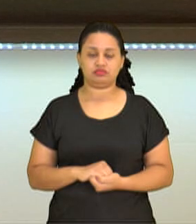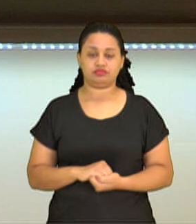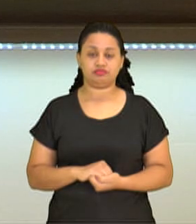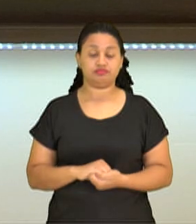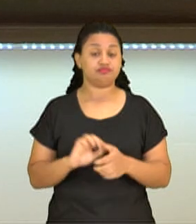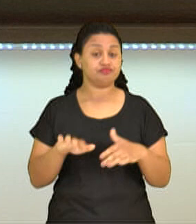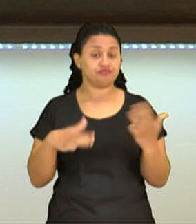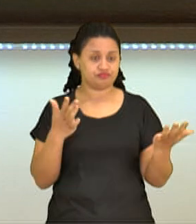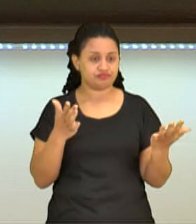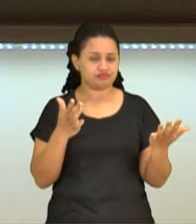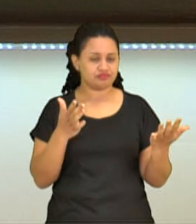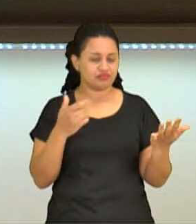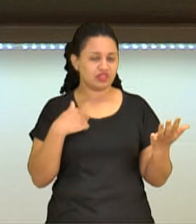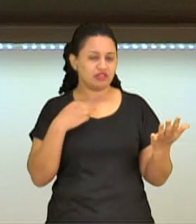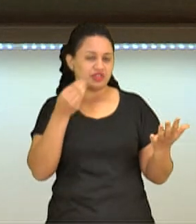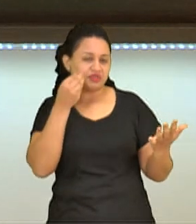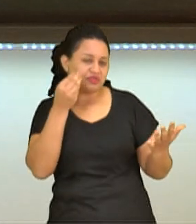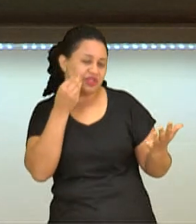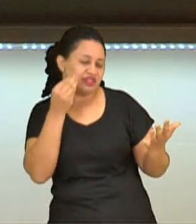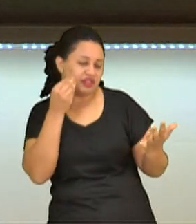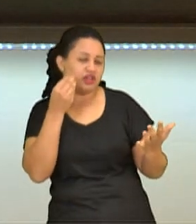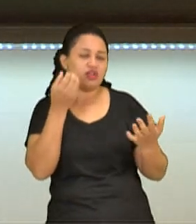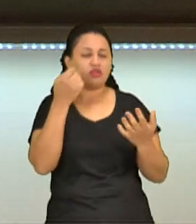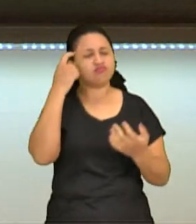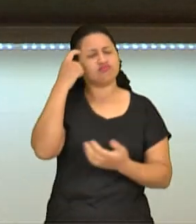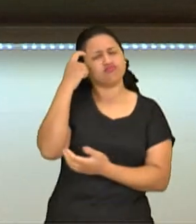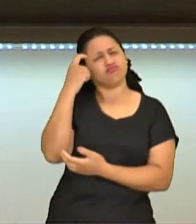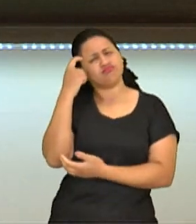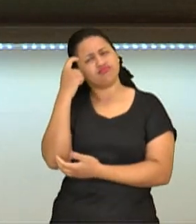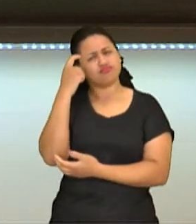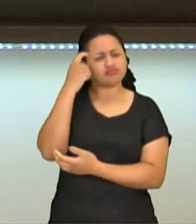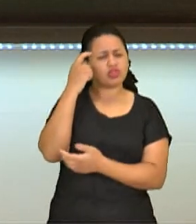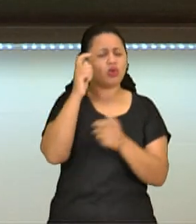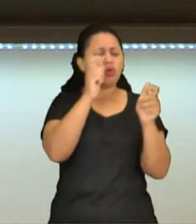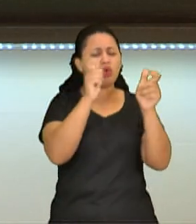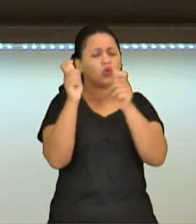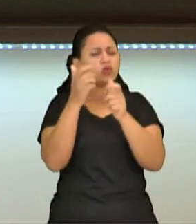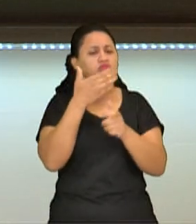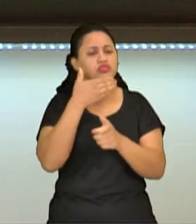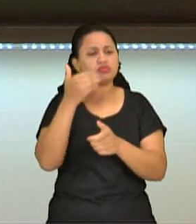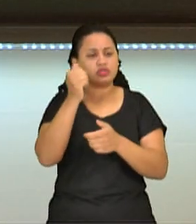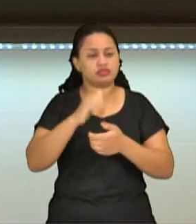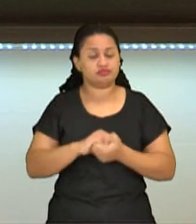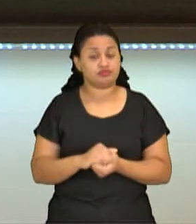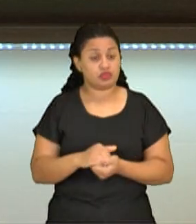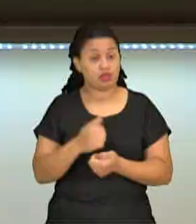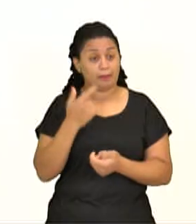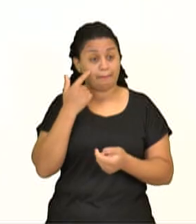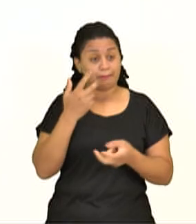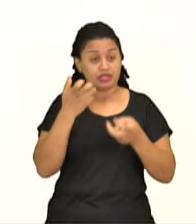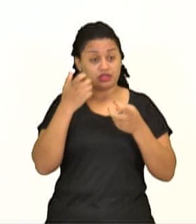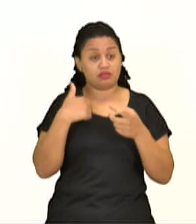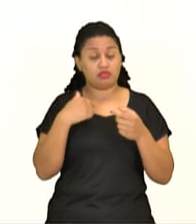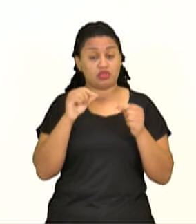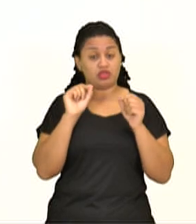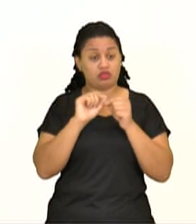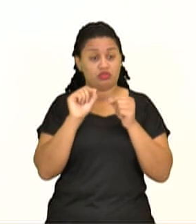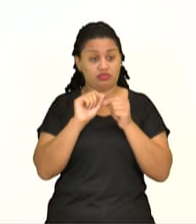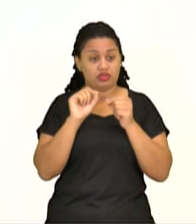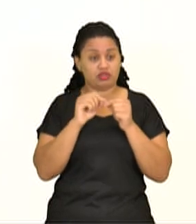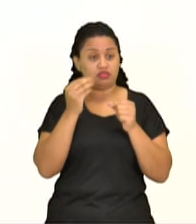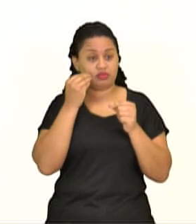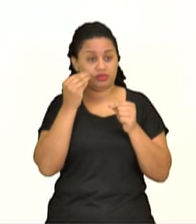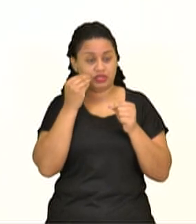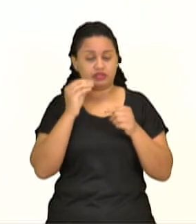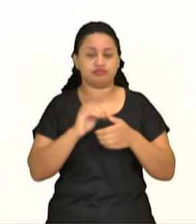E aí, foram por tentativa ou foram pensando assim uma localização? Olha aqui o que a prof fez. Eu fui tentando um por